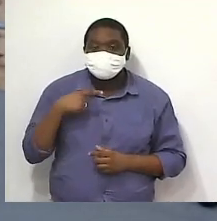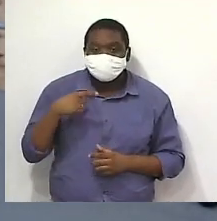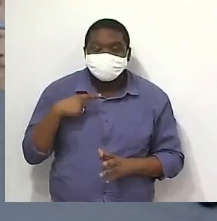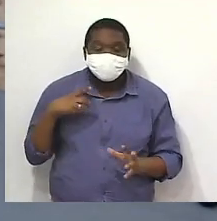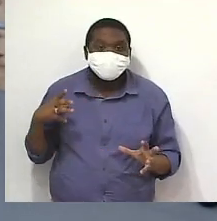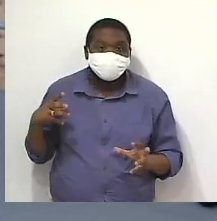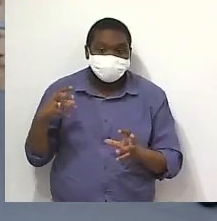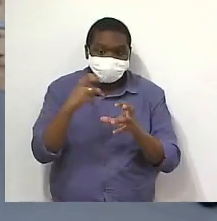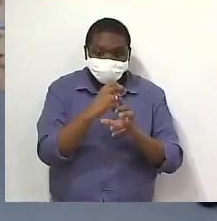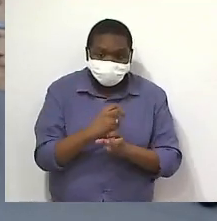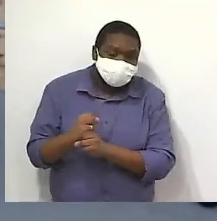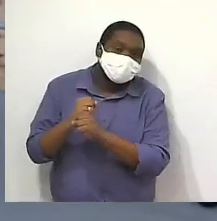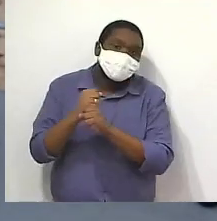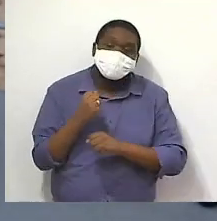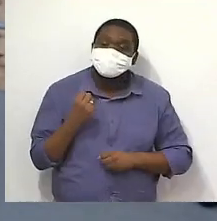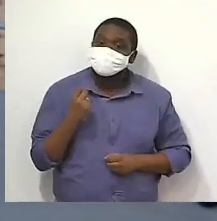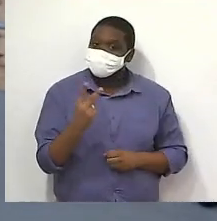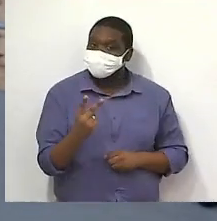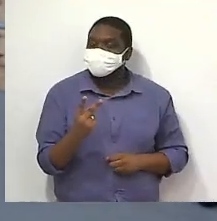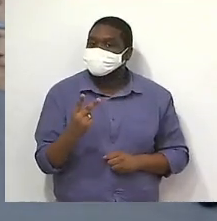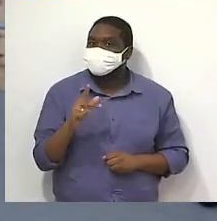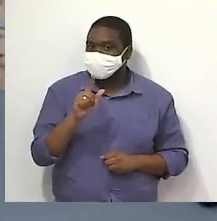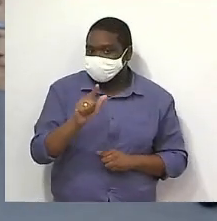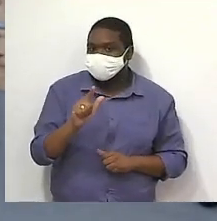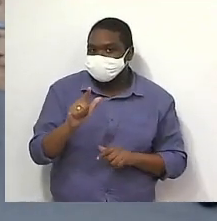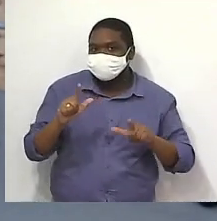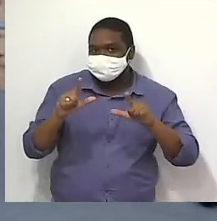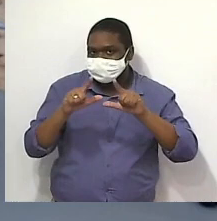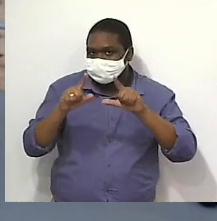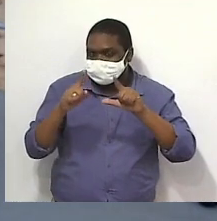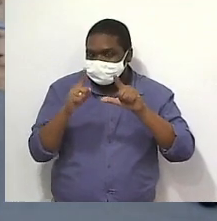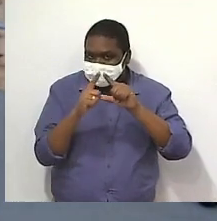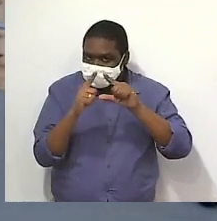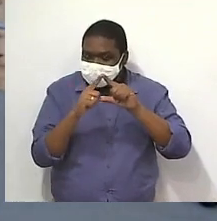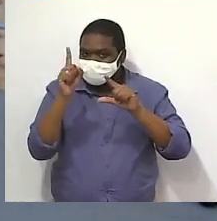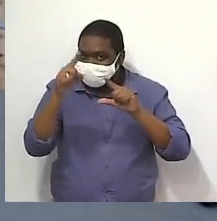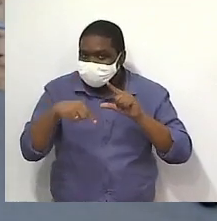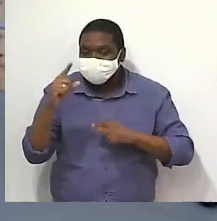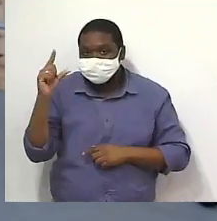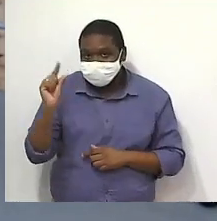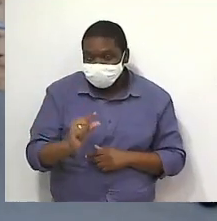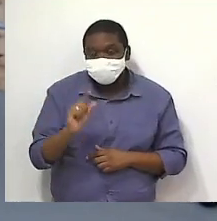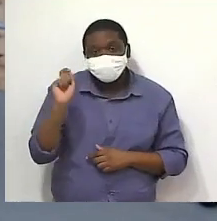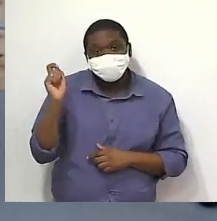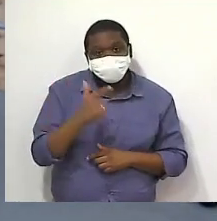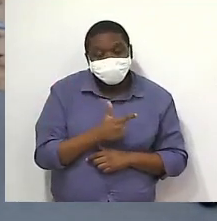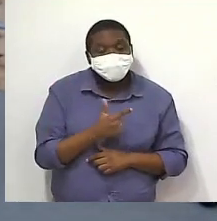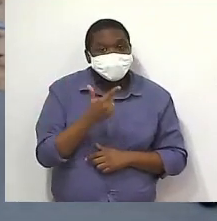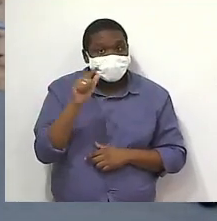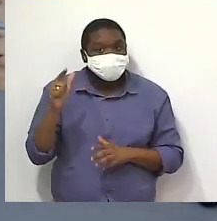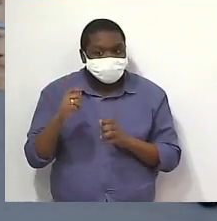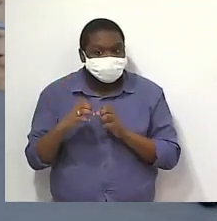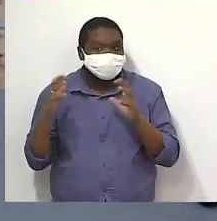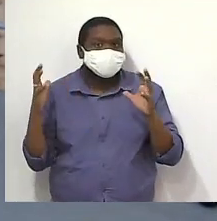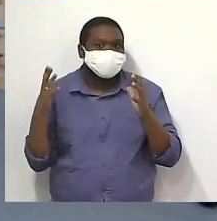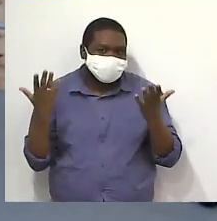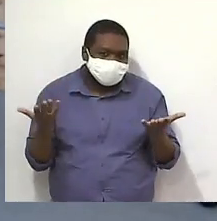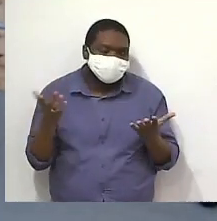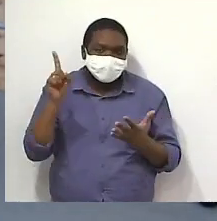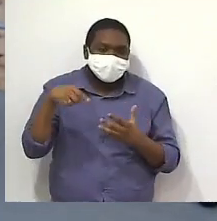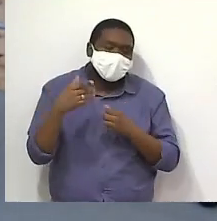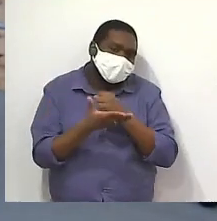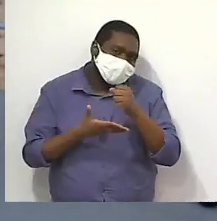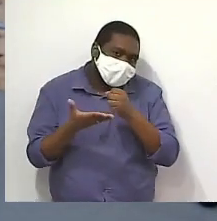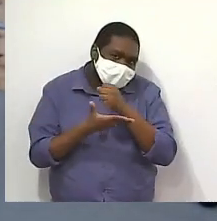soma de dois dos seus lados do triângulo, eles eram menores do que o maior deles, ok? Que é a